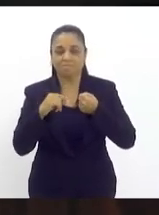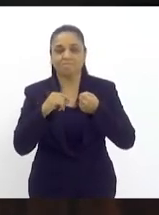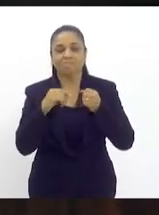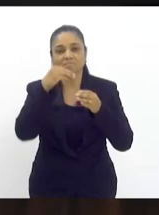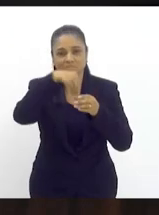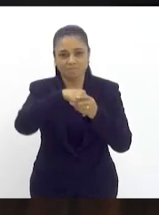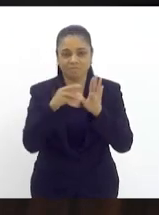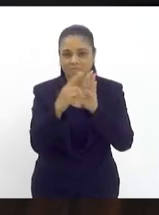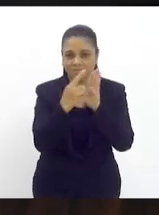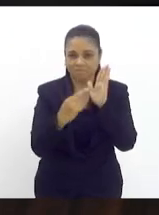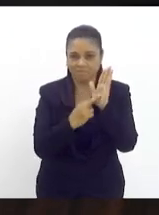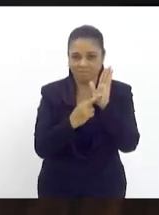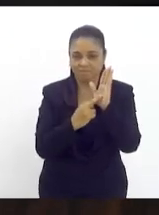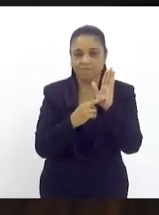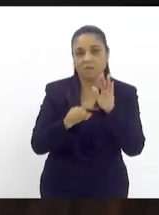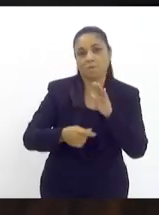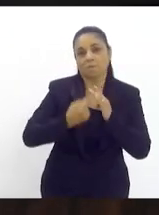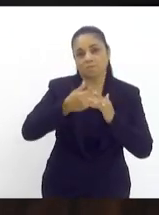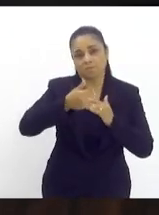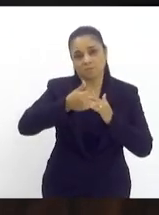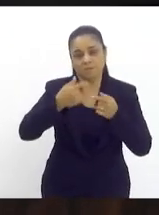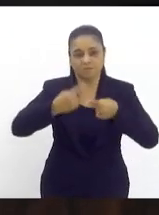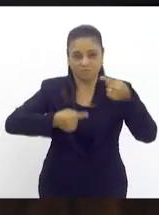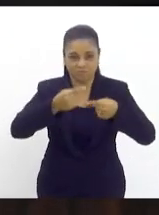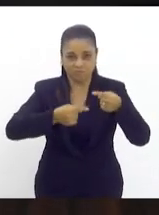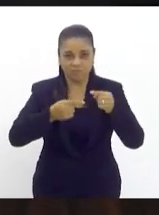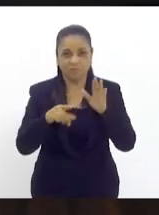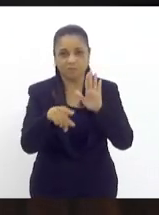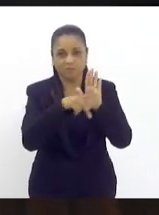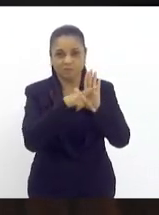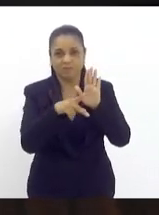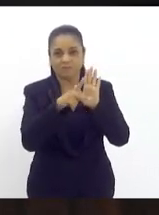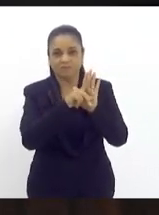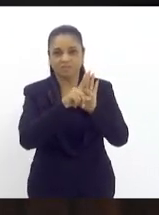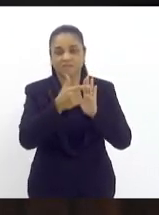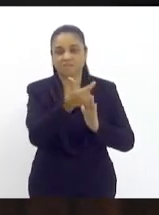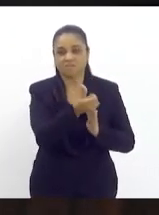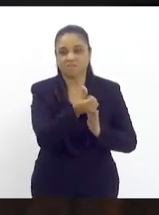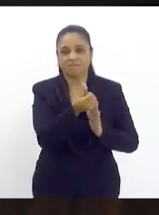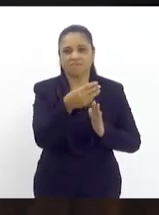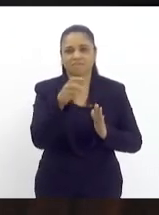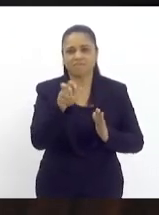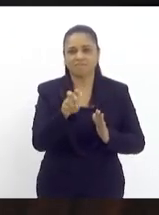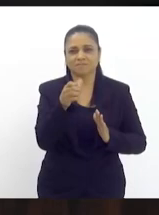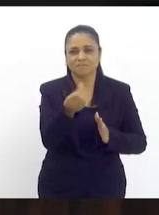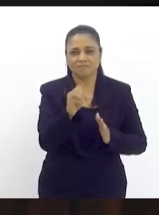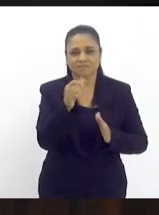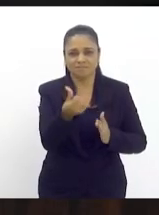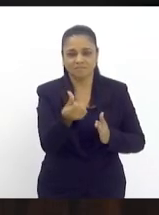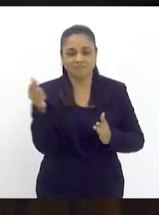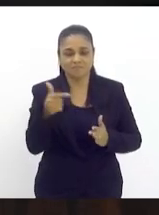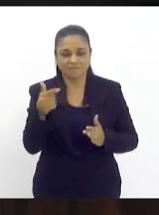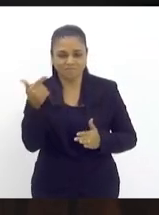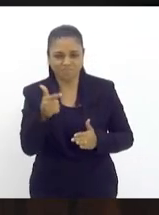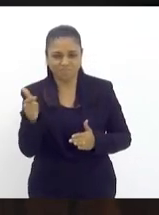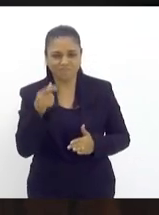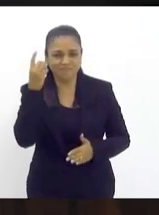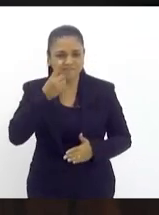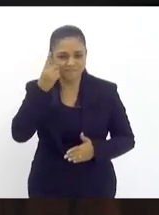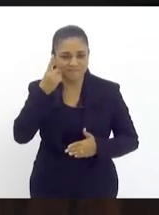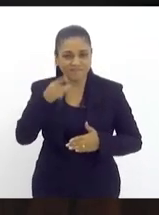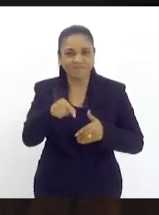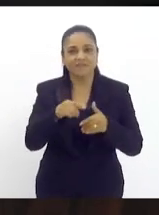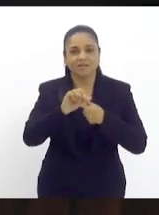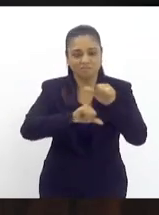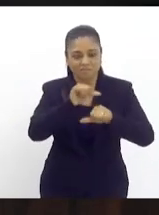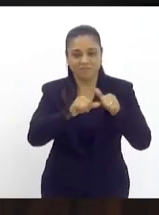Interno entre habitação ordinária em primeira discussão projeto de lei 65 06 de 2022 Deputado Daniel libralon que altera o anexo